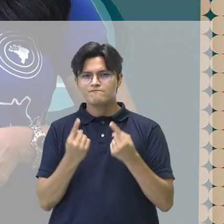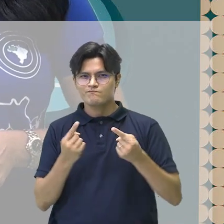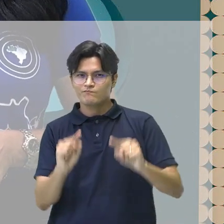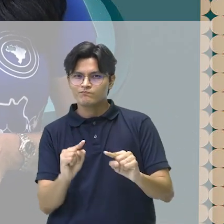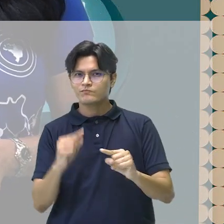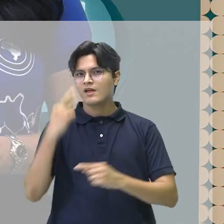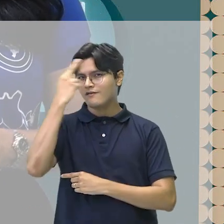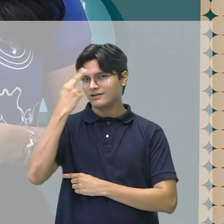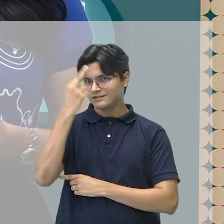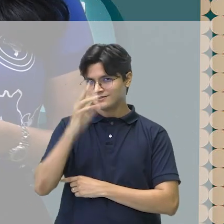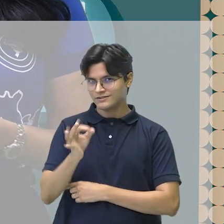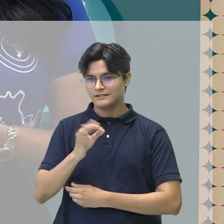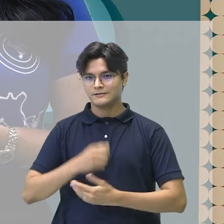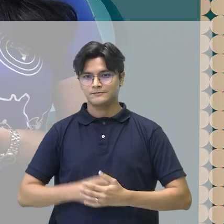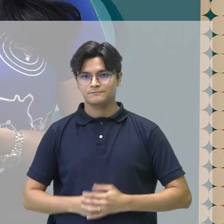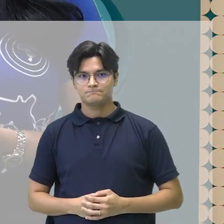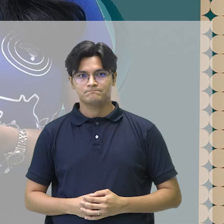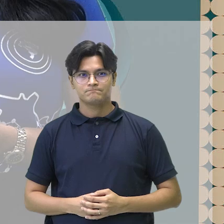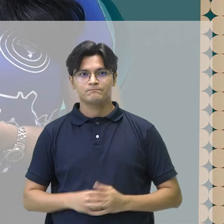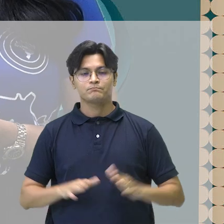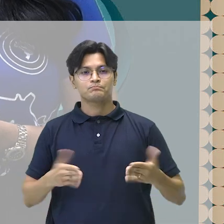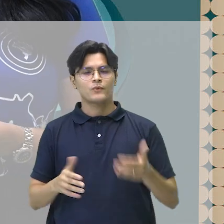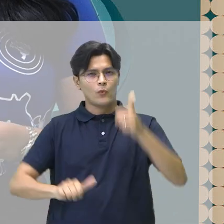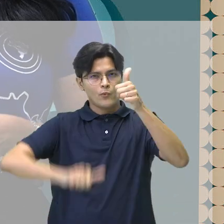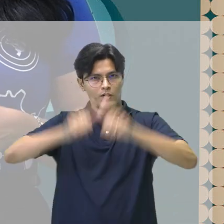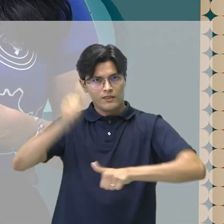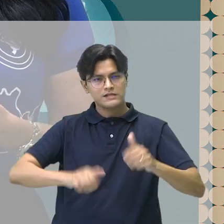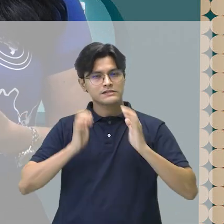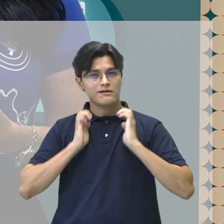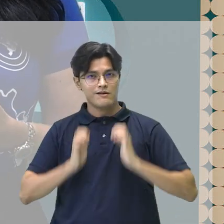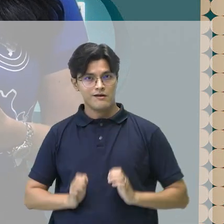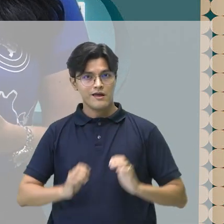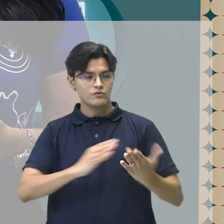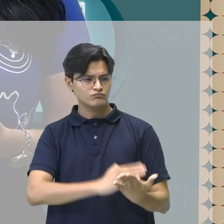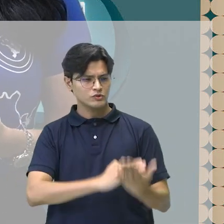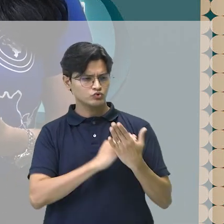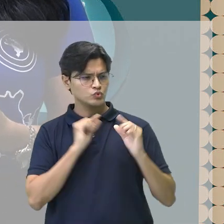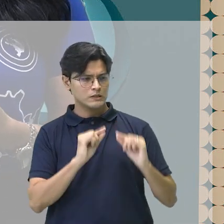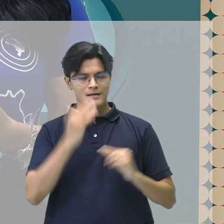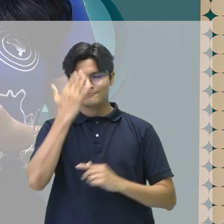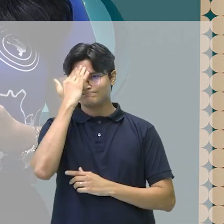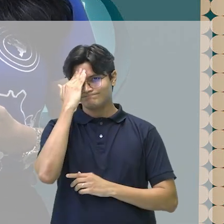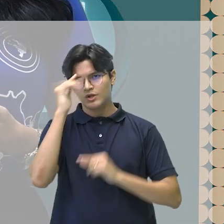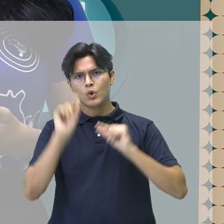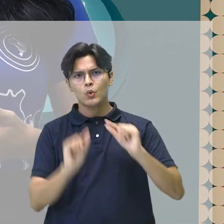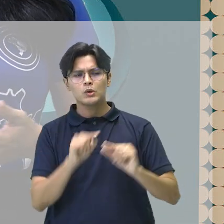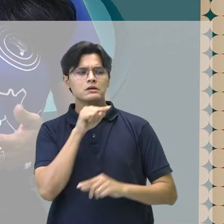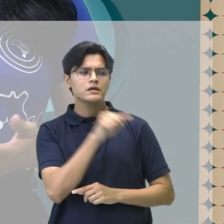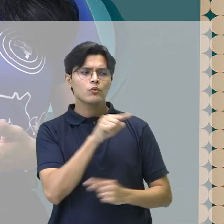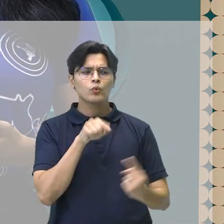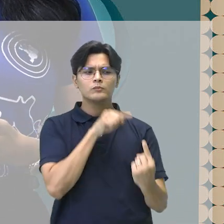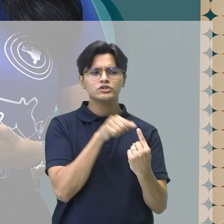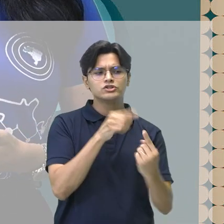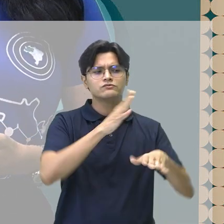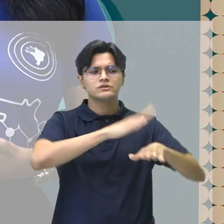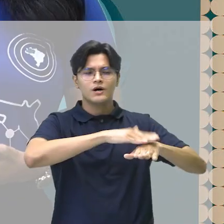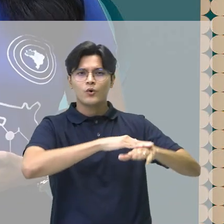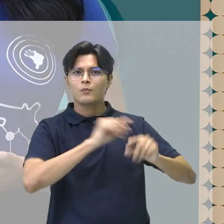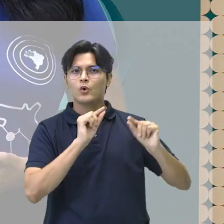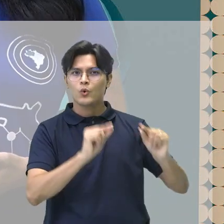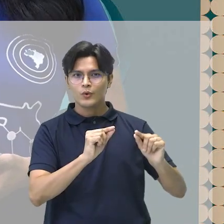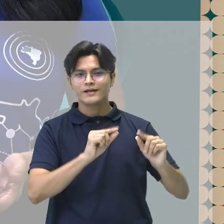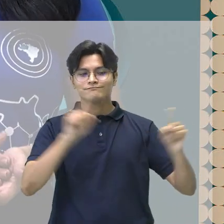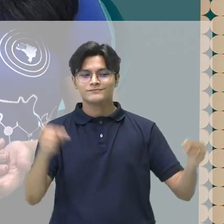valores universais. A análise ética nos ajuda a entender o compromisso da obra com a